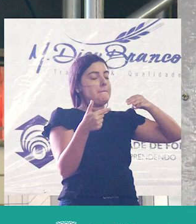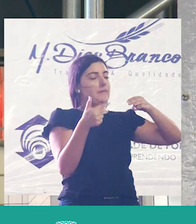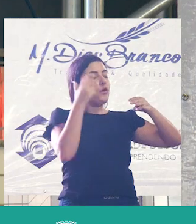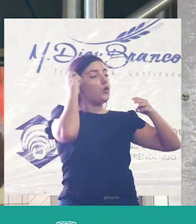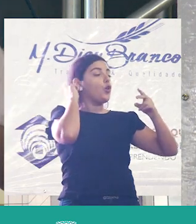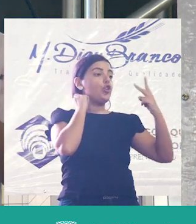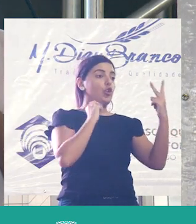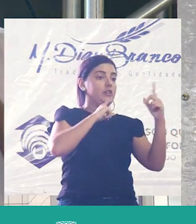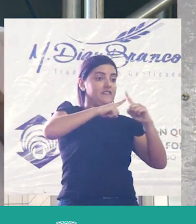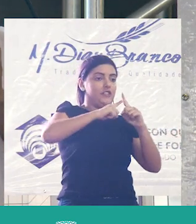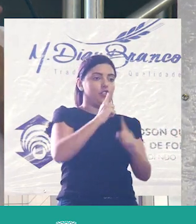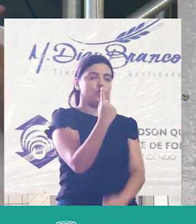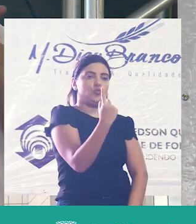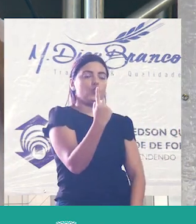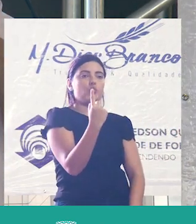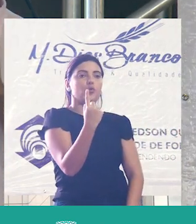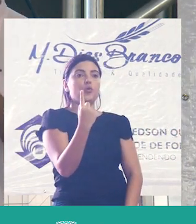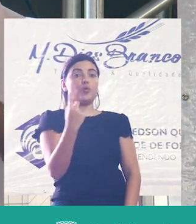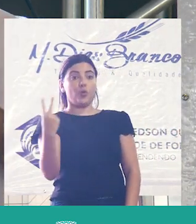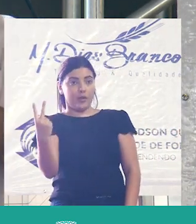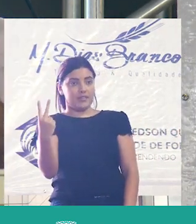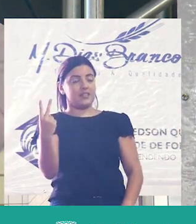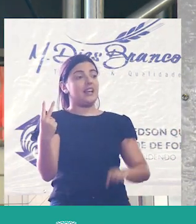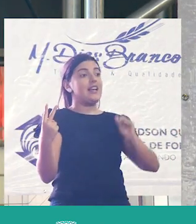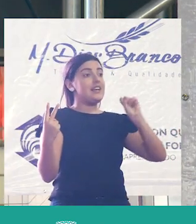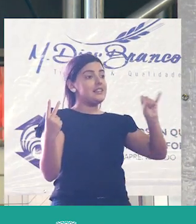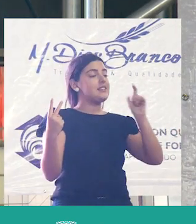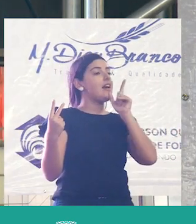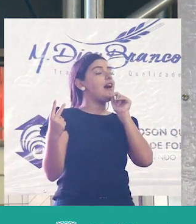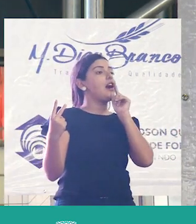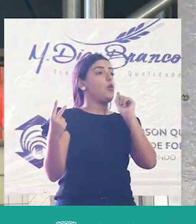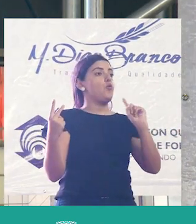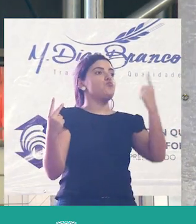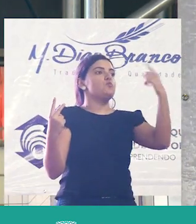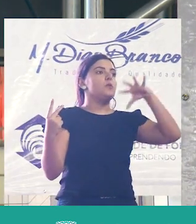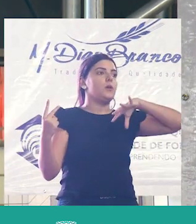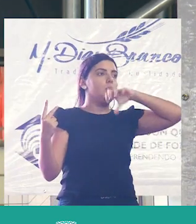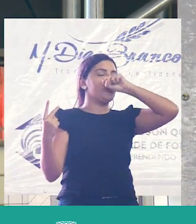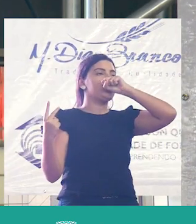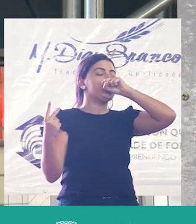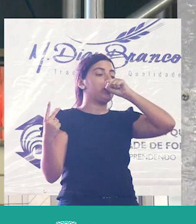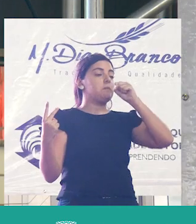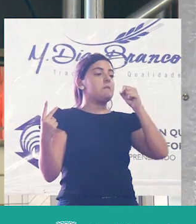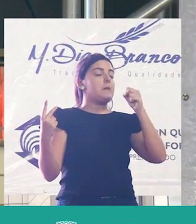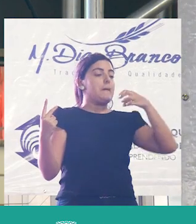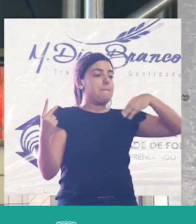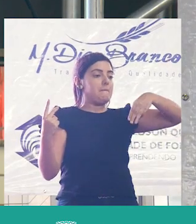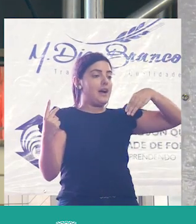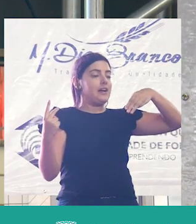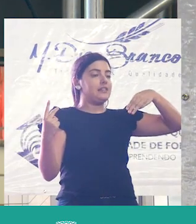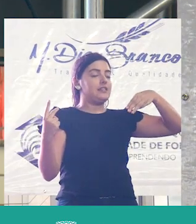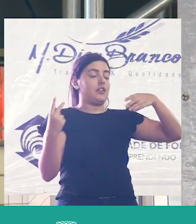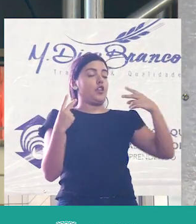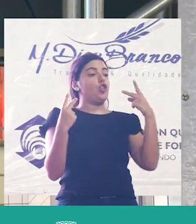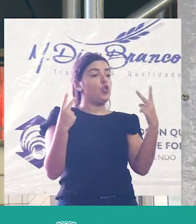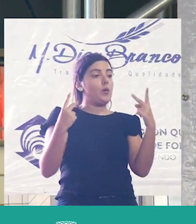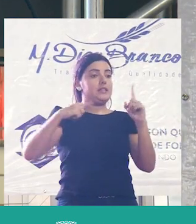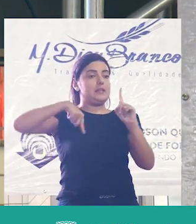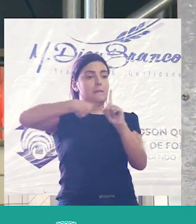2 vezes 1, 2. Como na água tem 1 oxigênio, cuja massa é 16, 2 mais